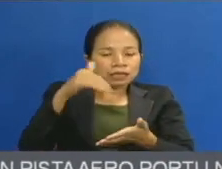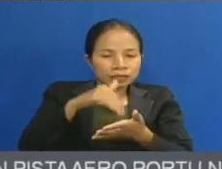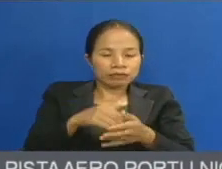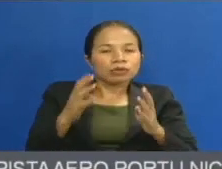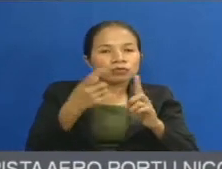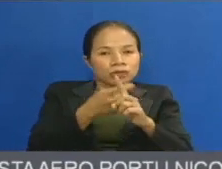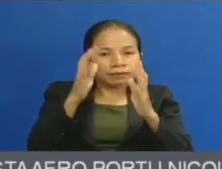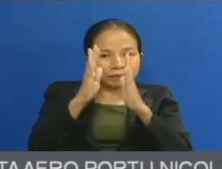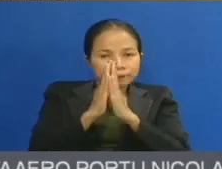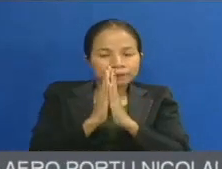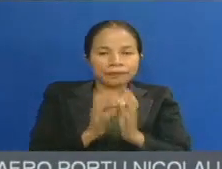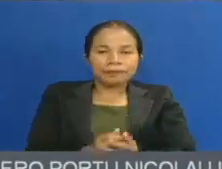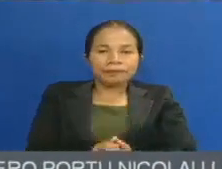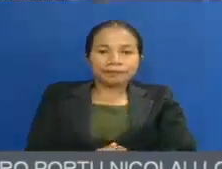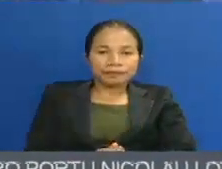adoração.